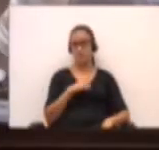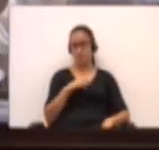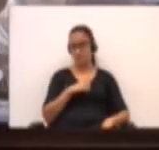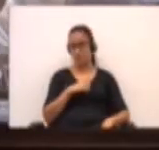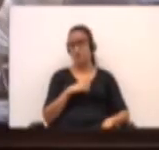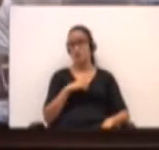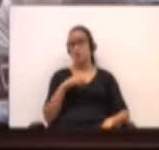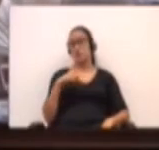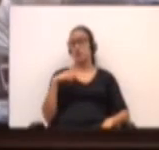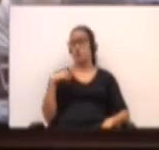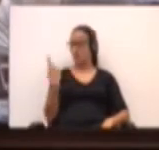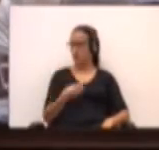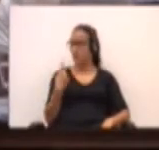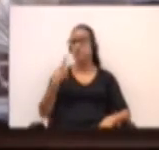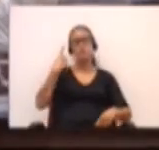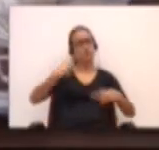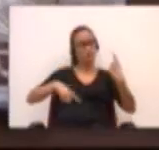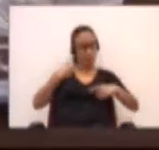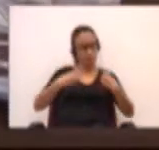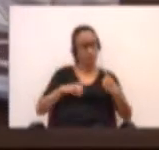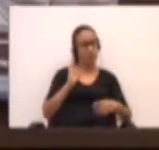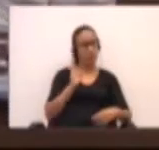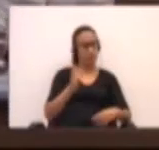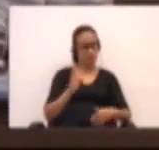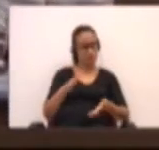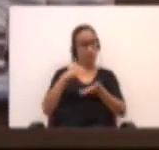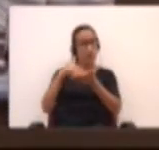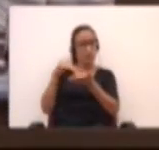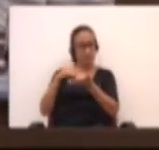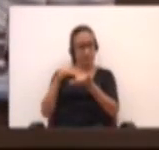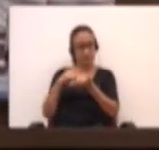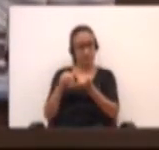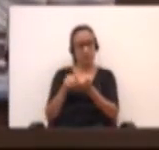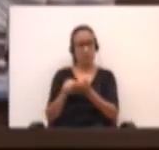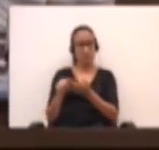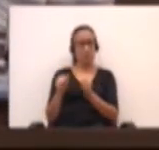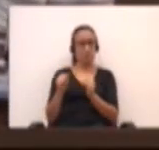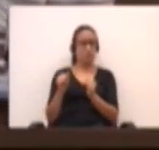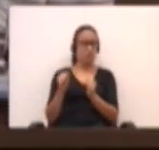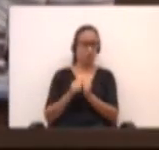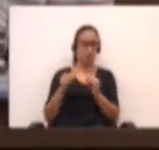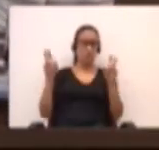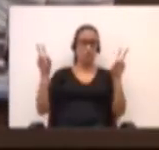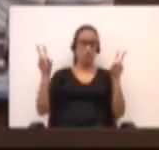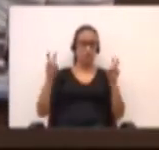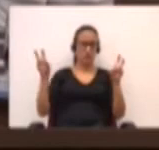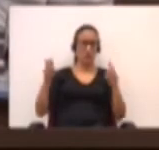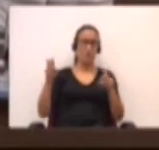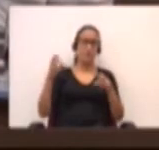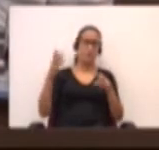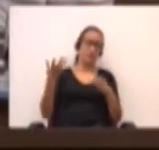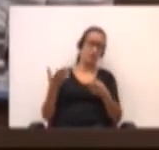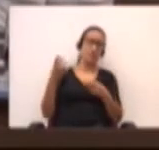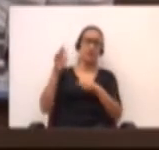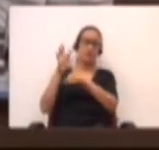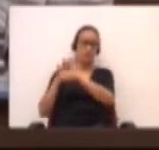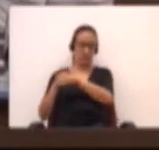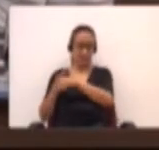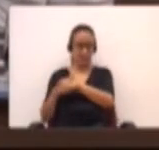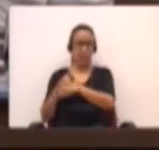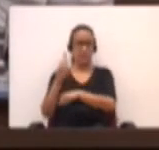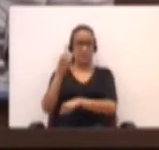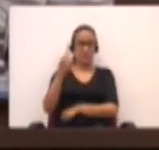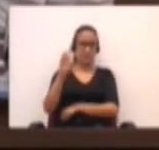tratando sim, houveram algumas conversas junto ao secretário em relação a essa questão Desde essa questão da dengue, com essa questão de mais um médico